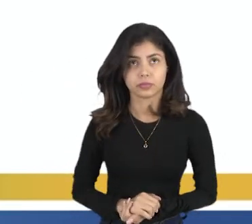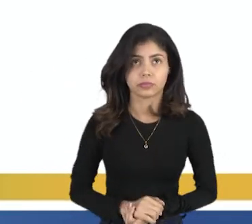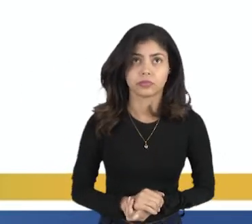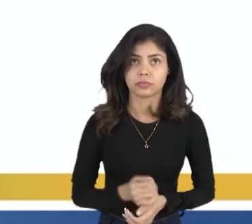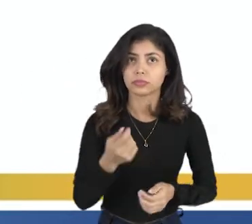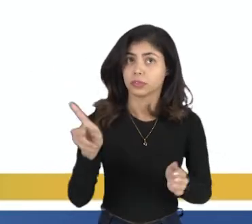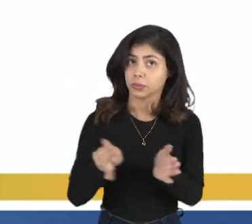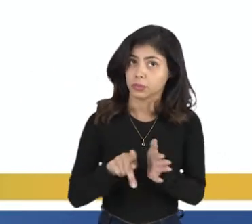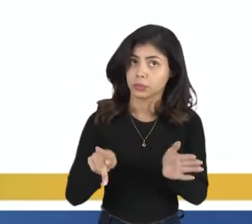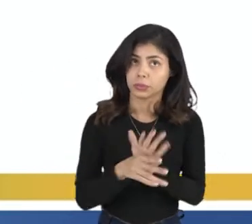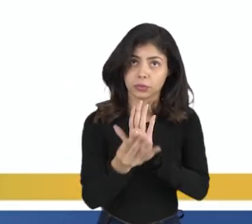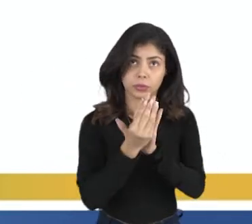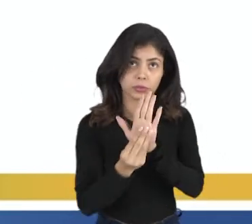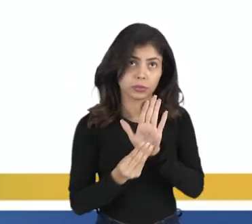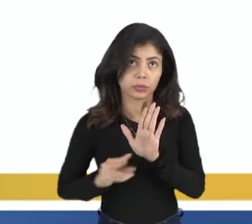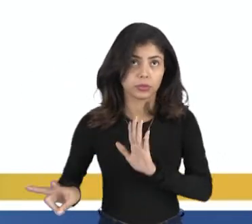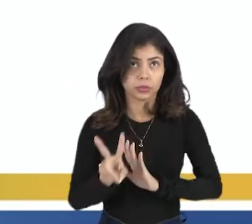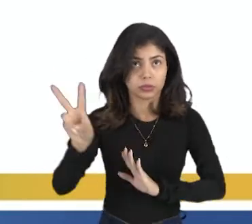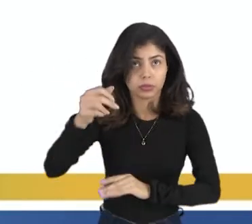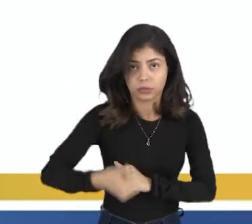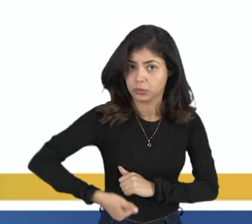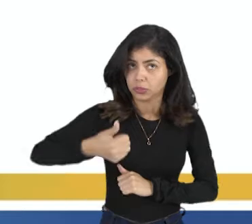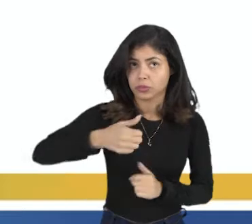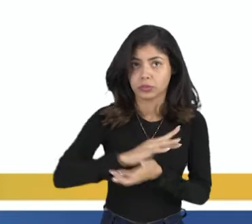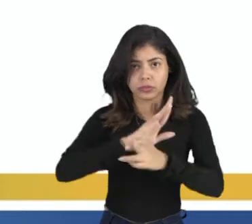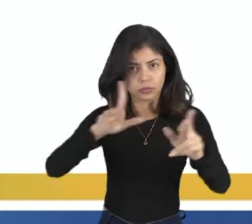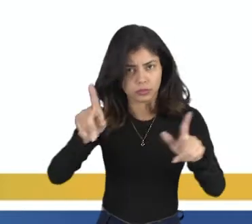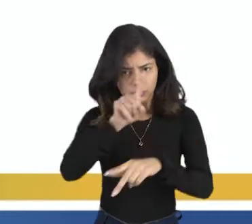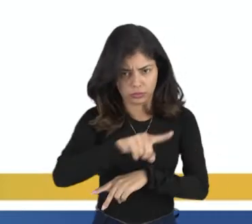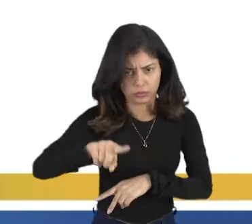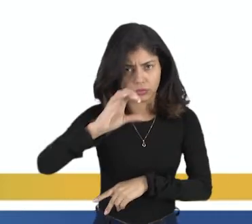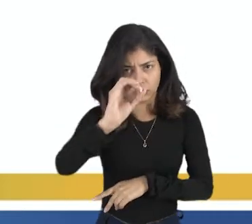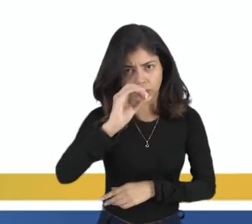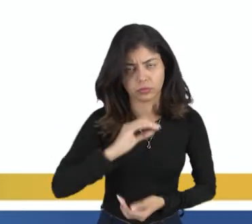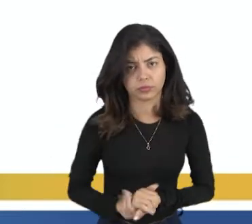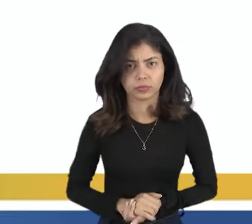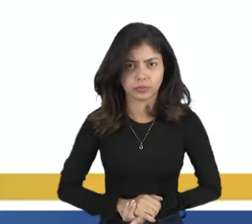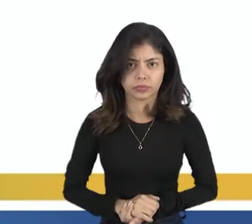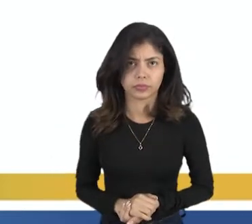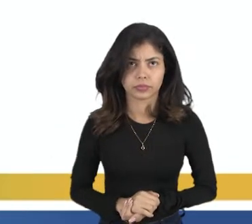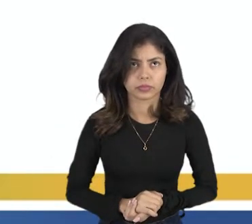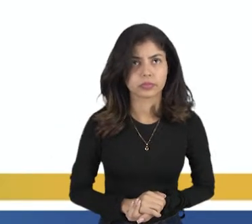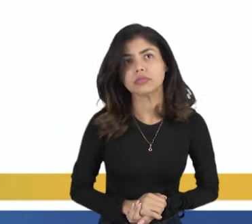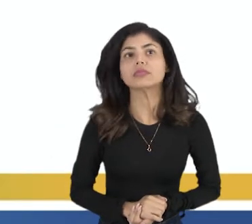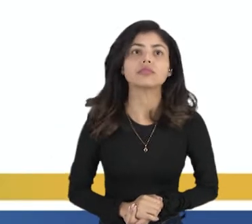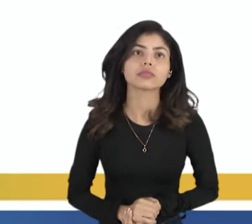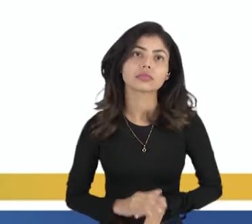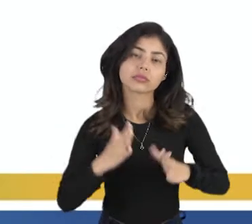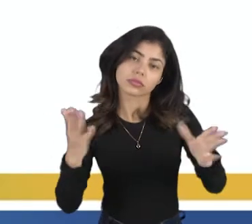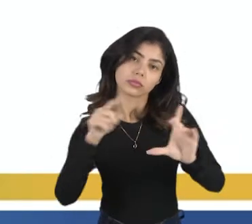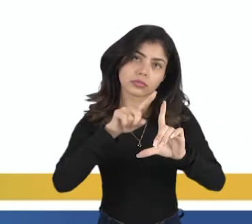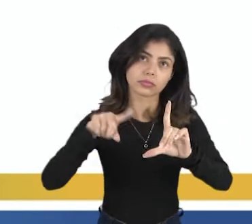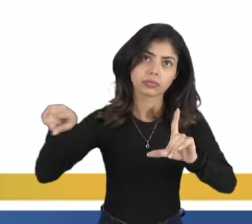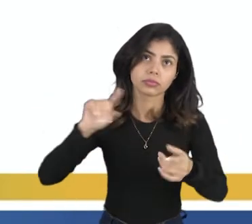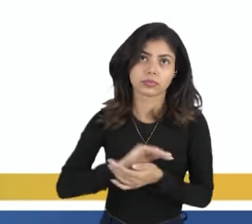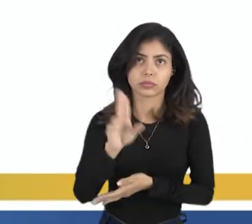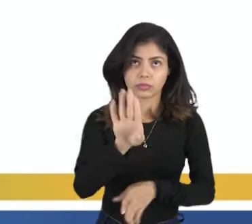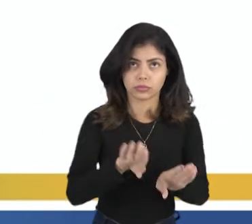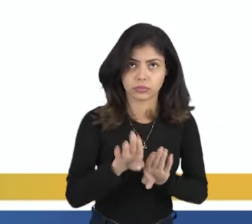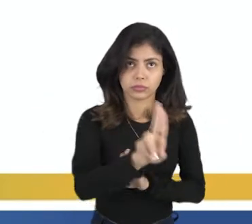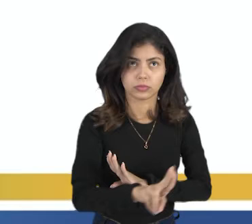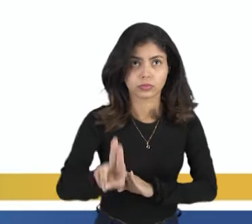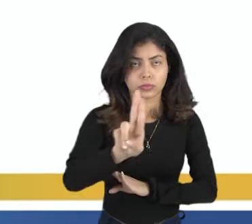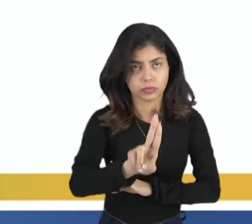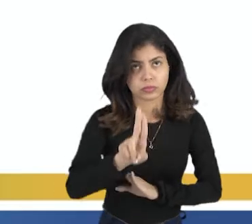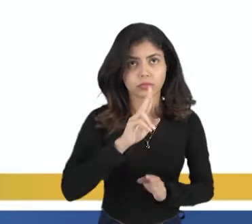É viável para a série de dados, né, valores positivos e diferentes de zero. Esse é um tipo de gráfico